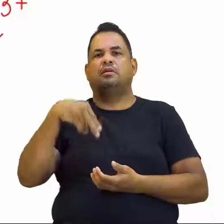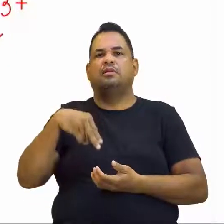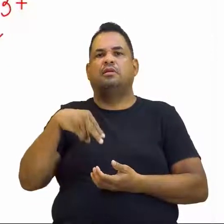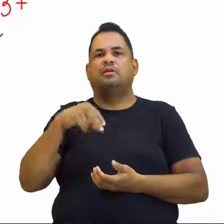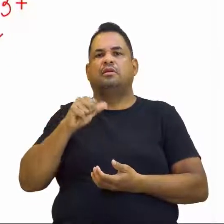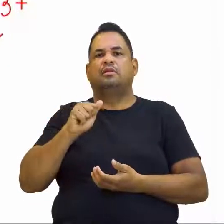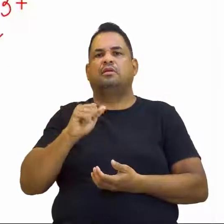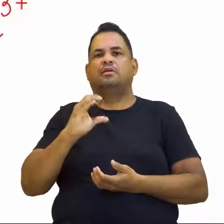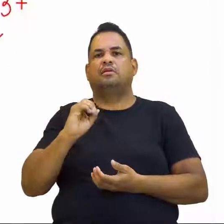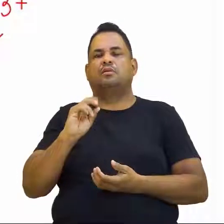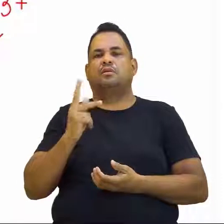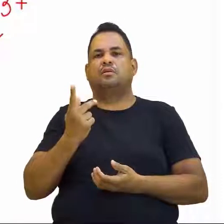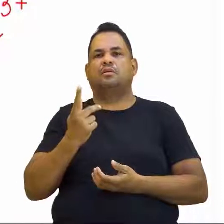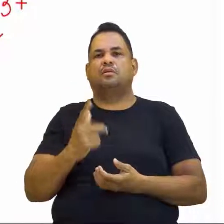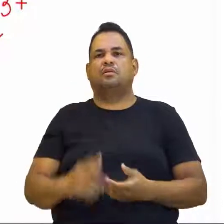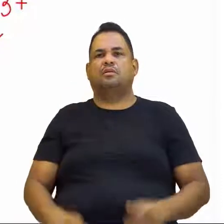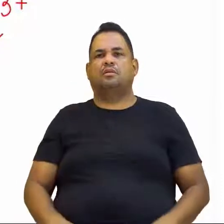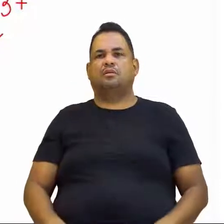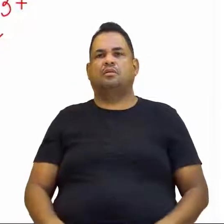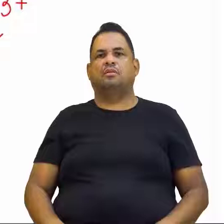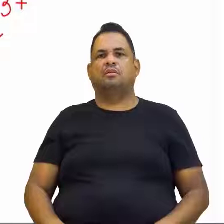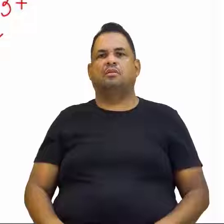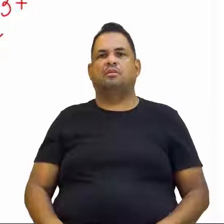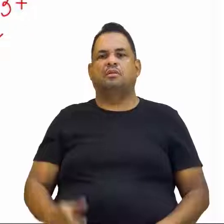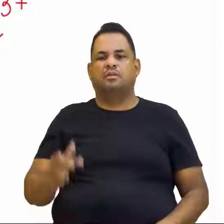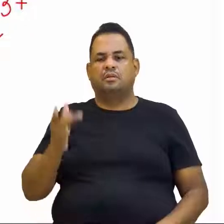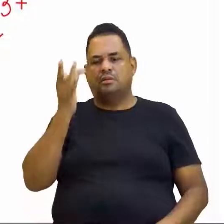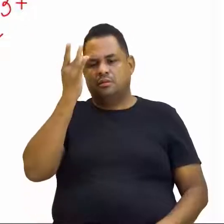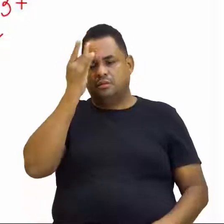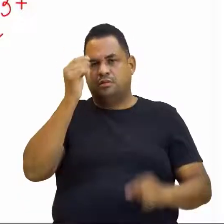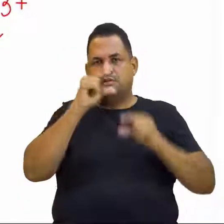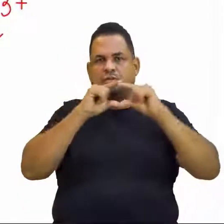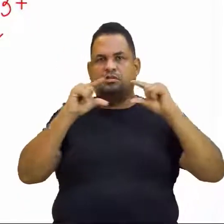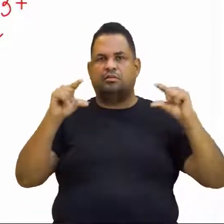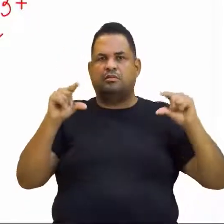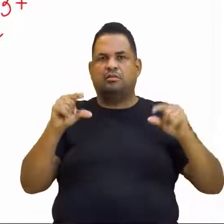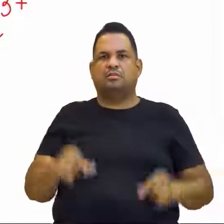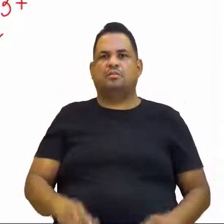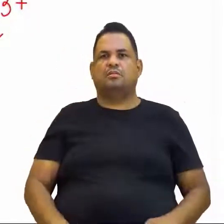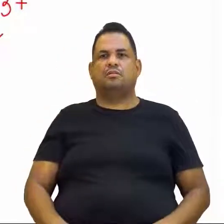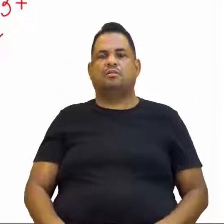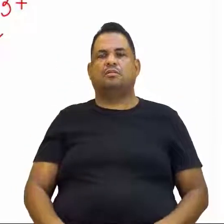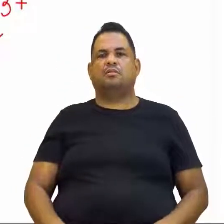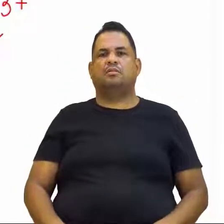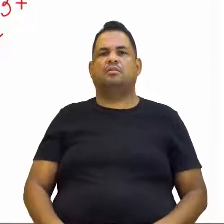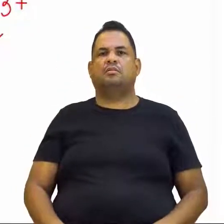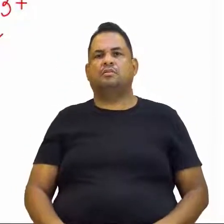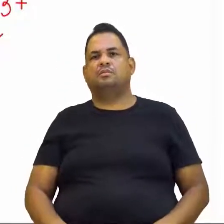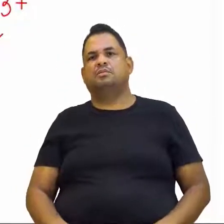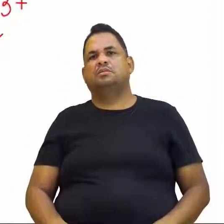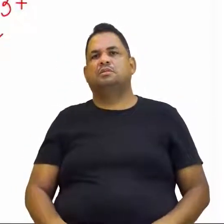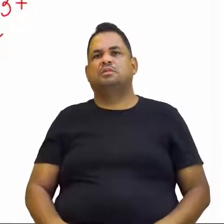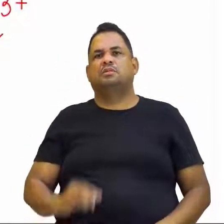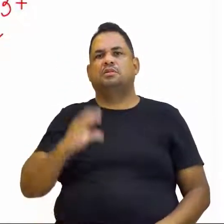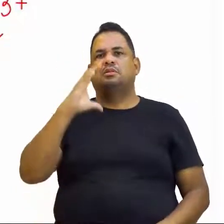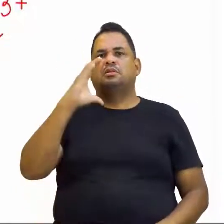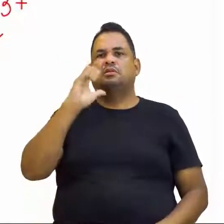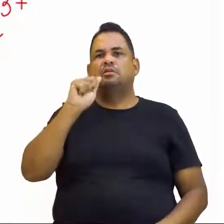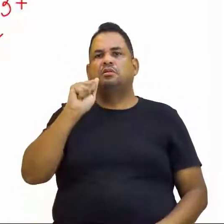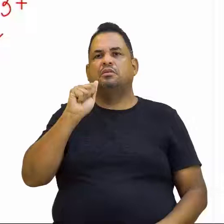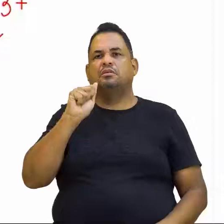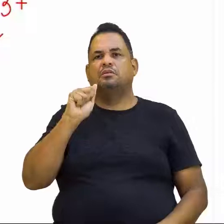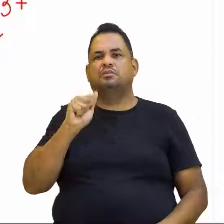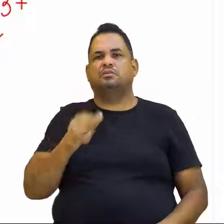NaOH. Essa é a fórmula do nosso hidróxido de sódio. E aqui com o cálcio? Aí